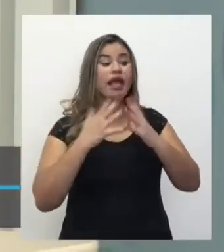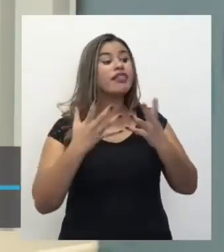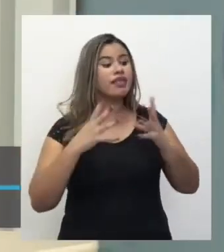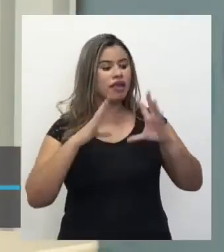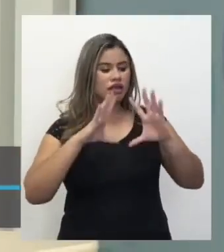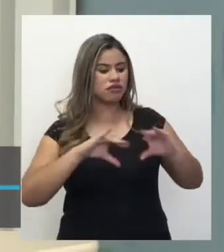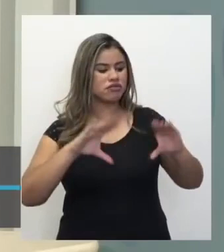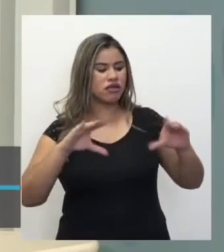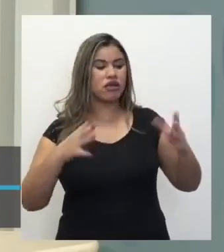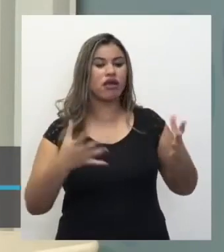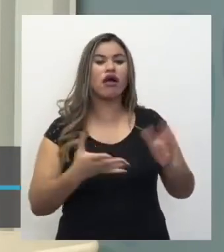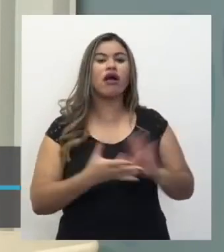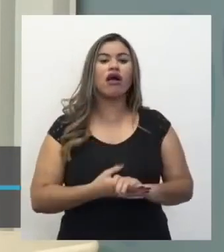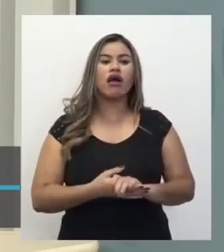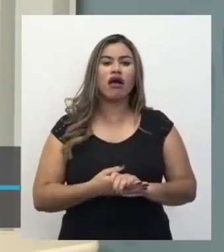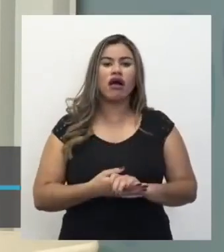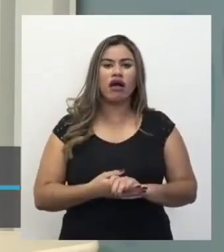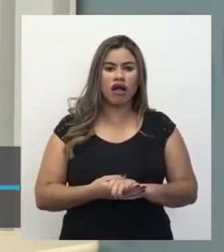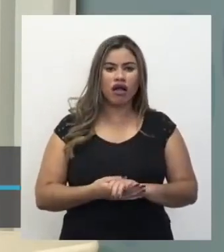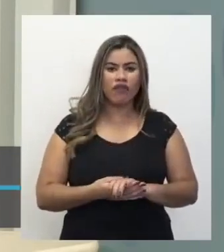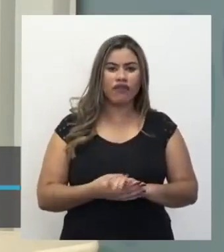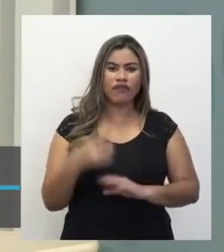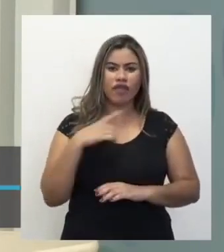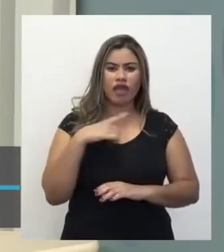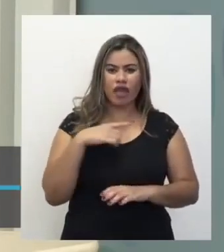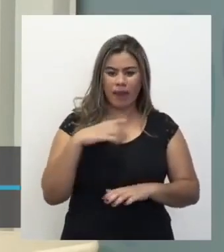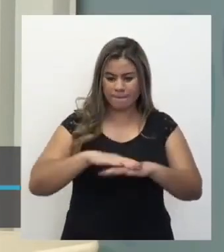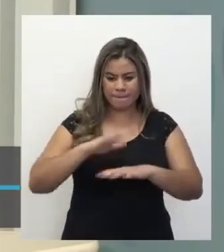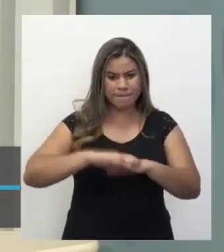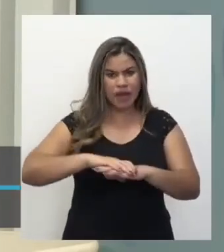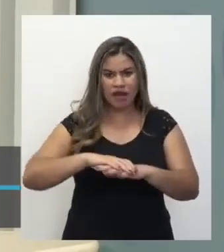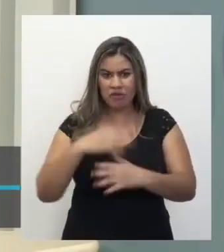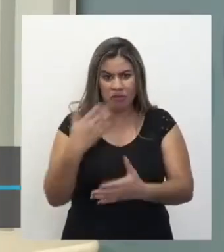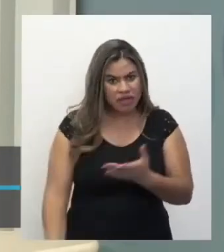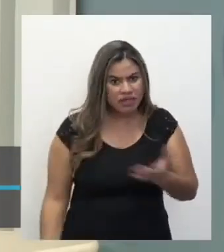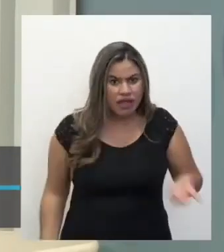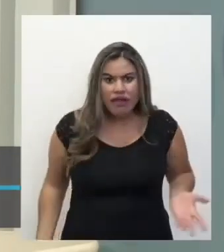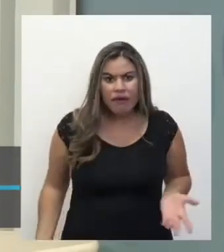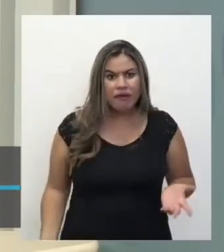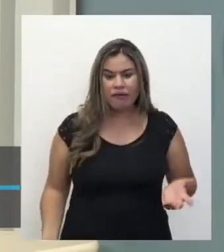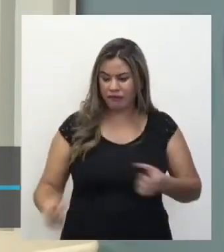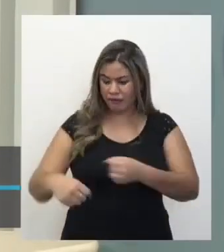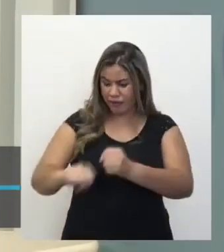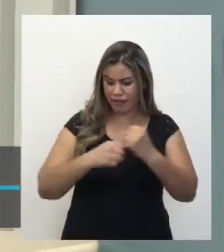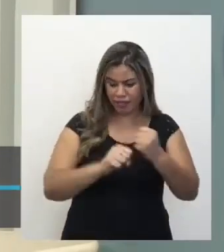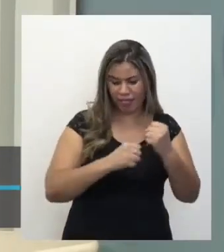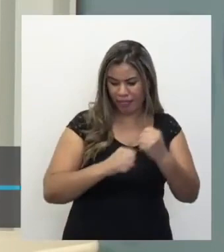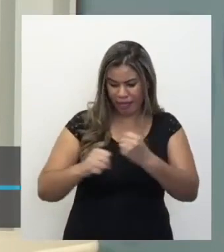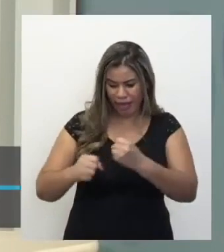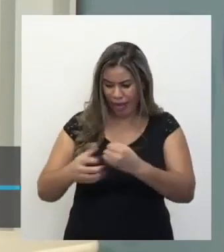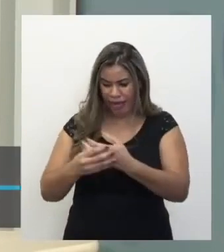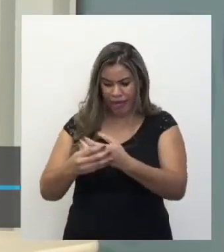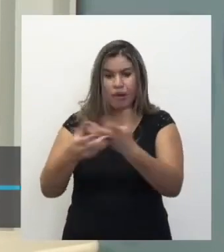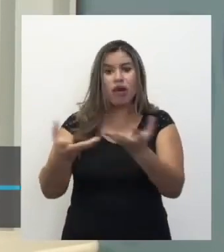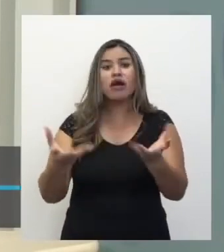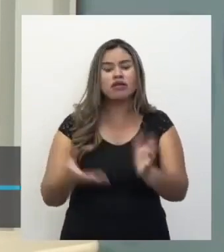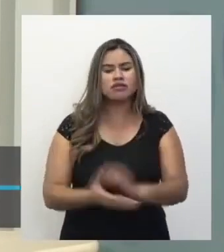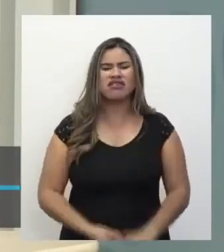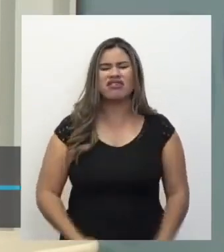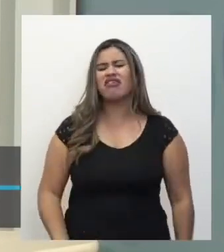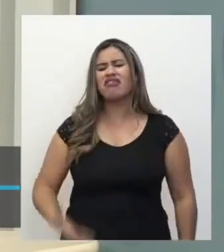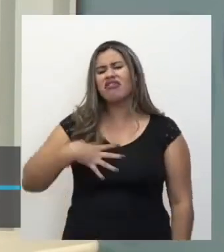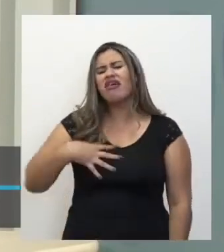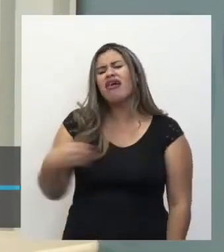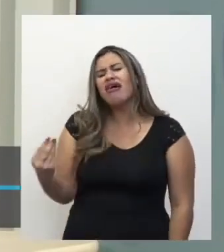travesseiro? Tem algum unheiro, ou seja, caiu a mão, né? Caiu sua mão porque você está limpando a casa, e a filha fala, meu Deus,